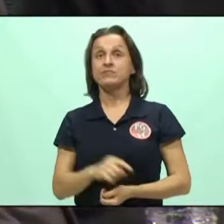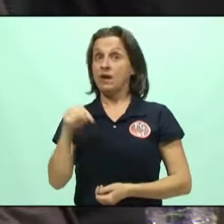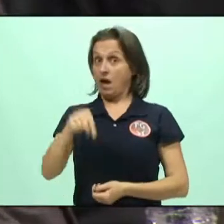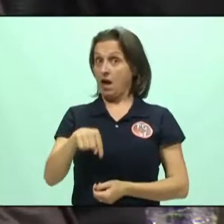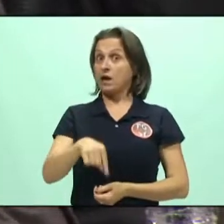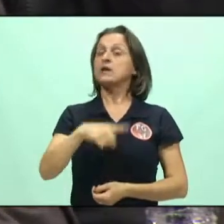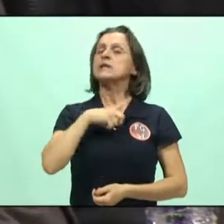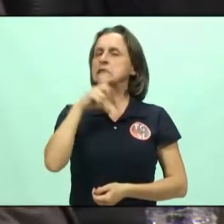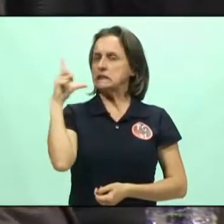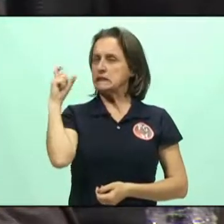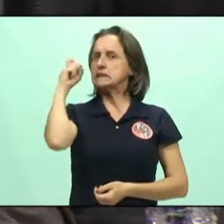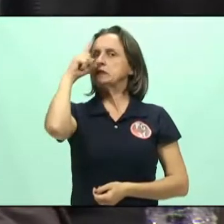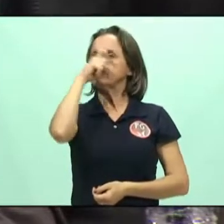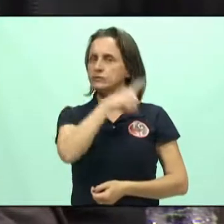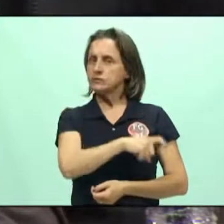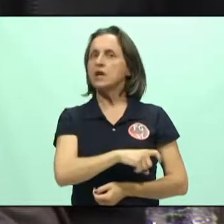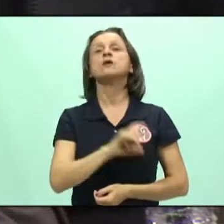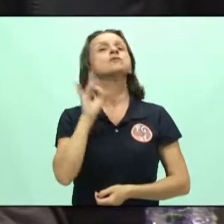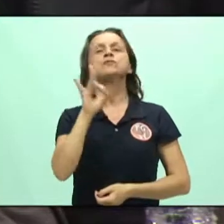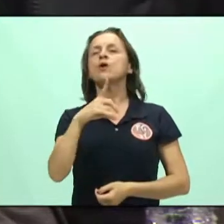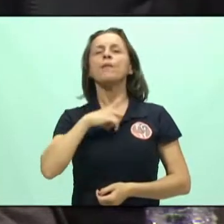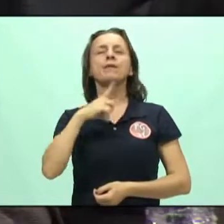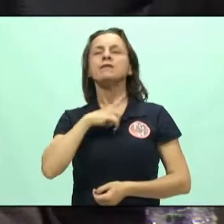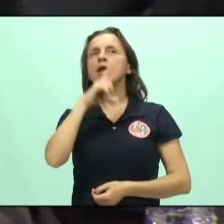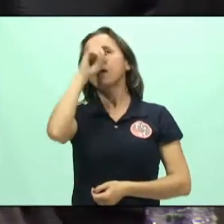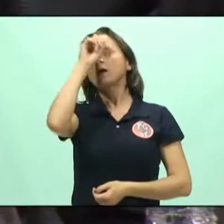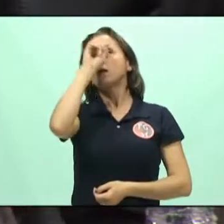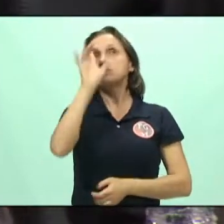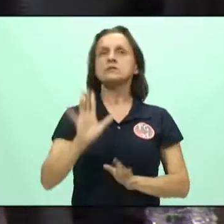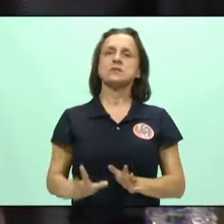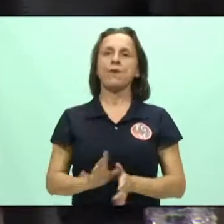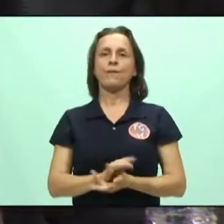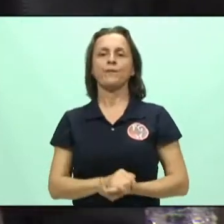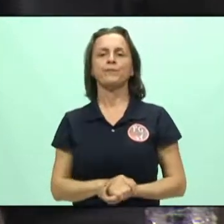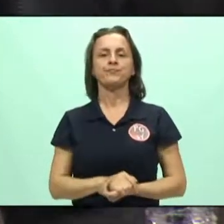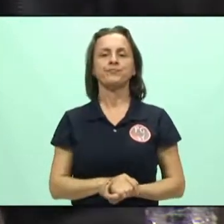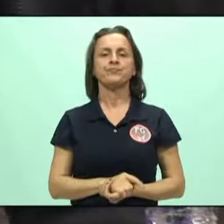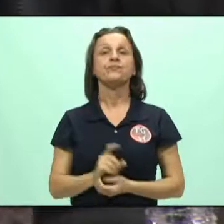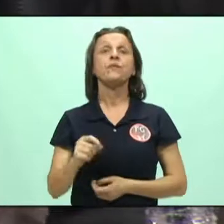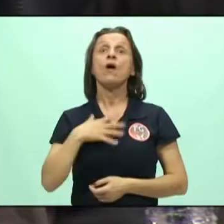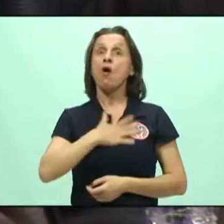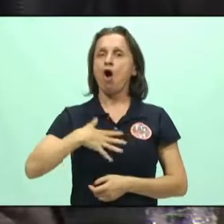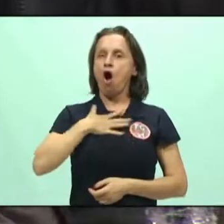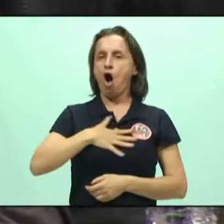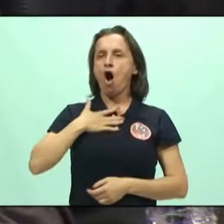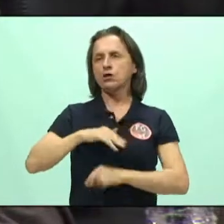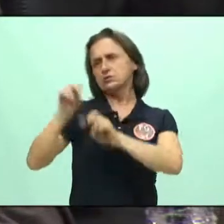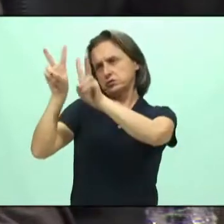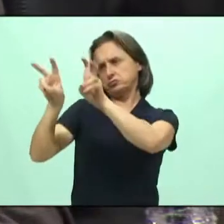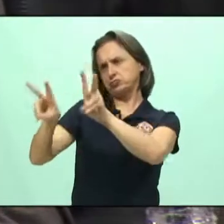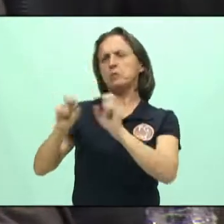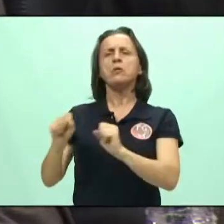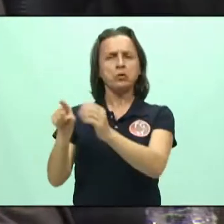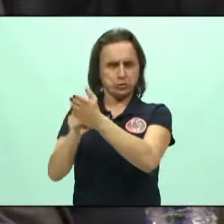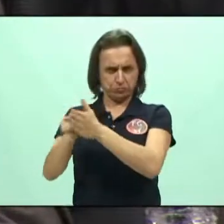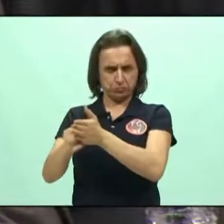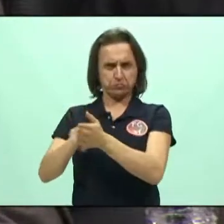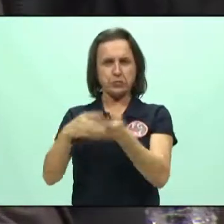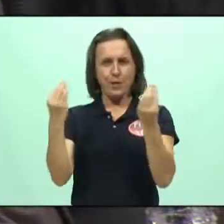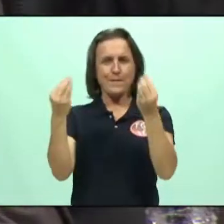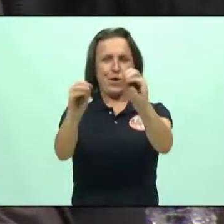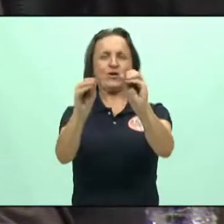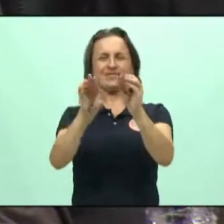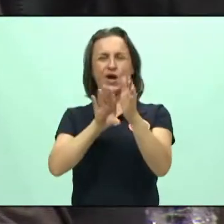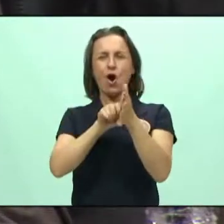aí essas dificuldades só para vocês terem noção só para vocês ter noção quem gosta do tema e quiser dar uma pesquisada bota aí no